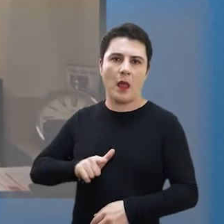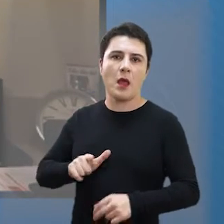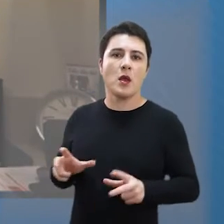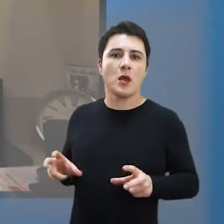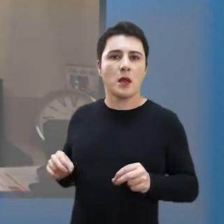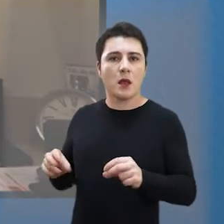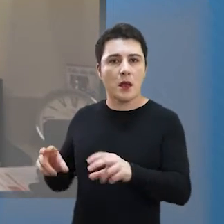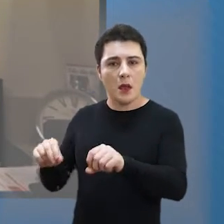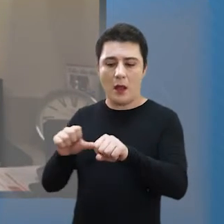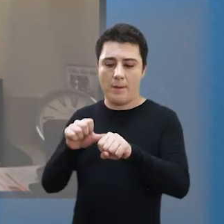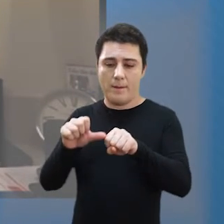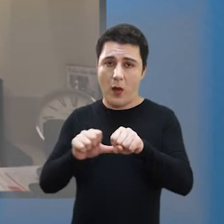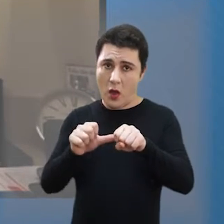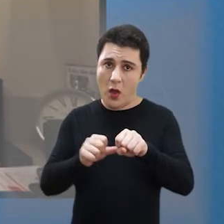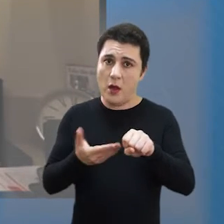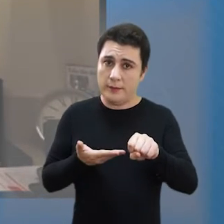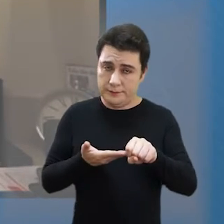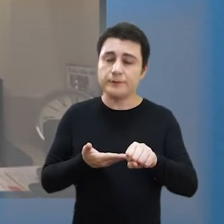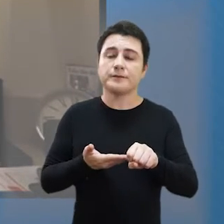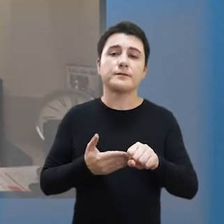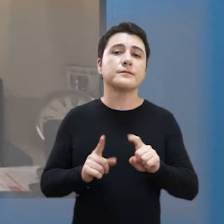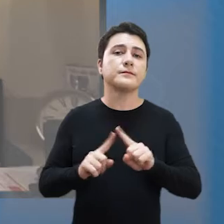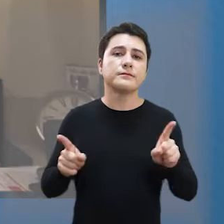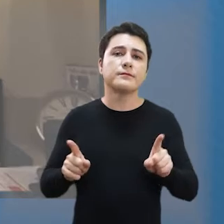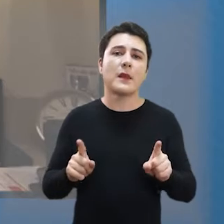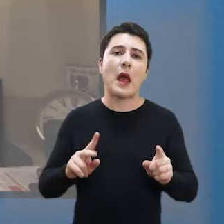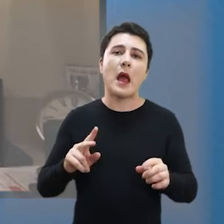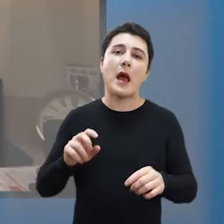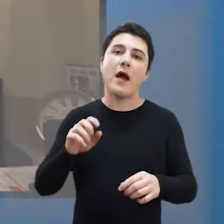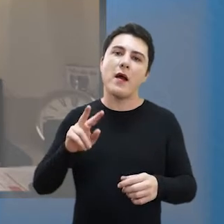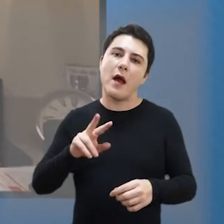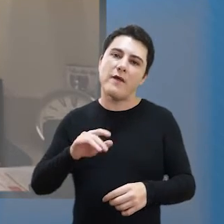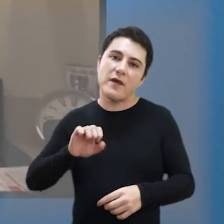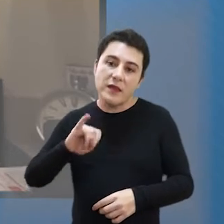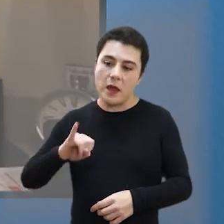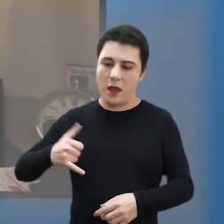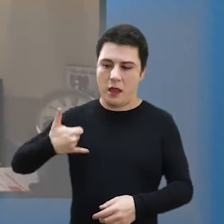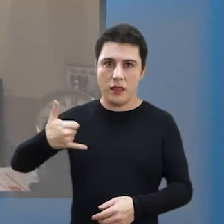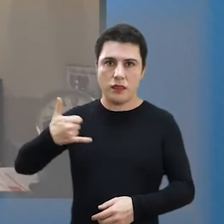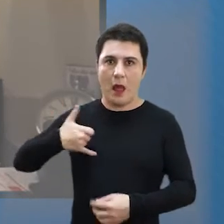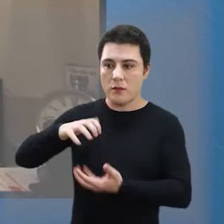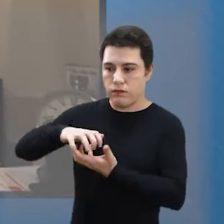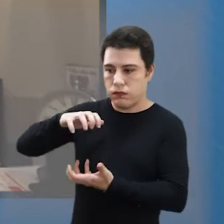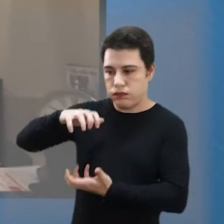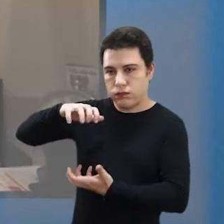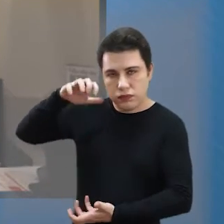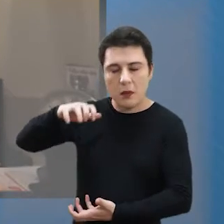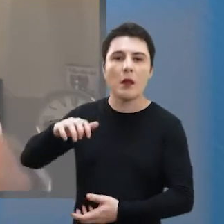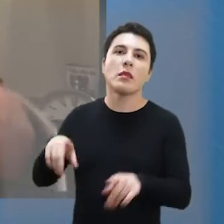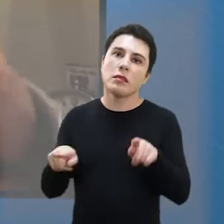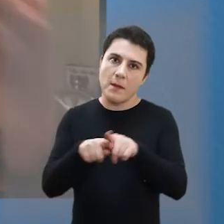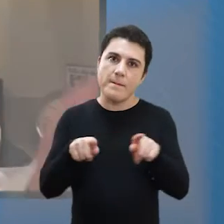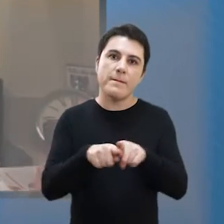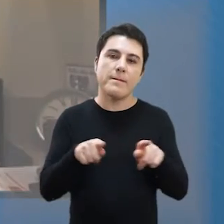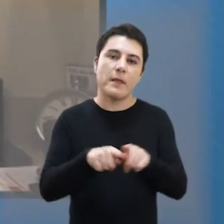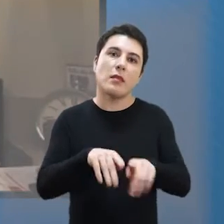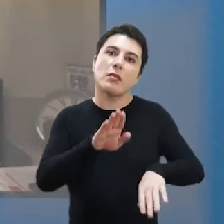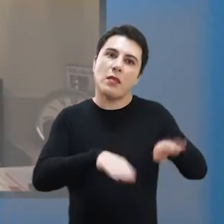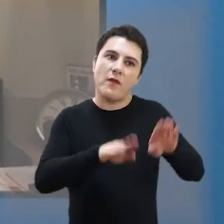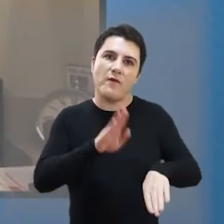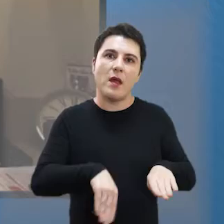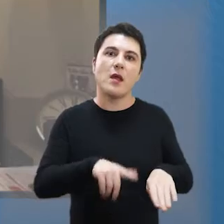esse diagnóstico de câncer de próstata. E a incidência aumenta conforme aumenta a idade do homem. Então, é